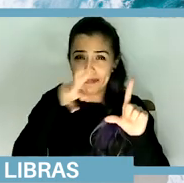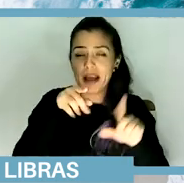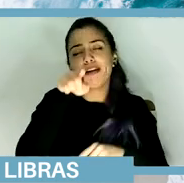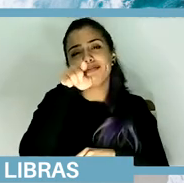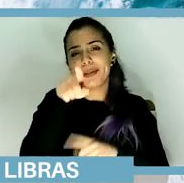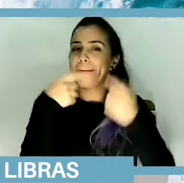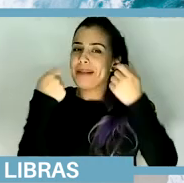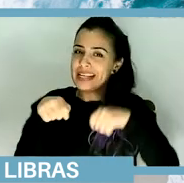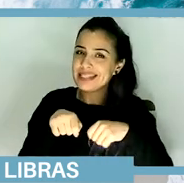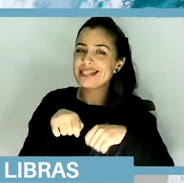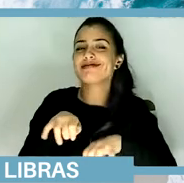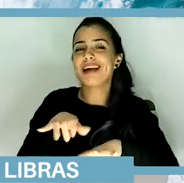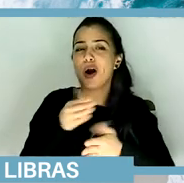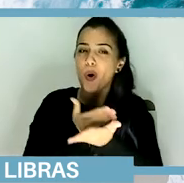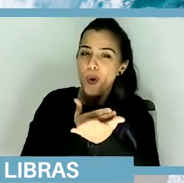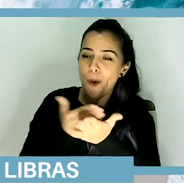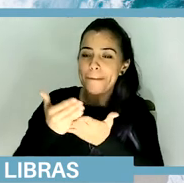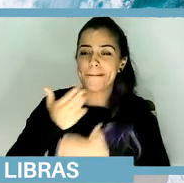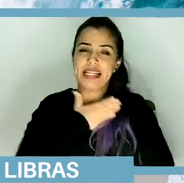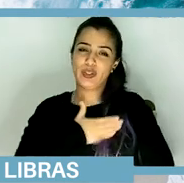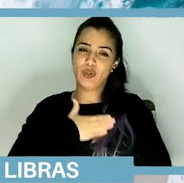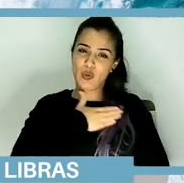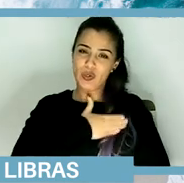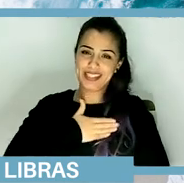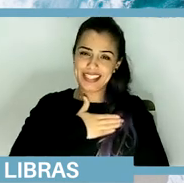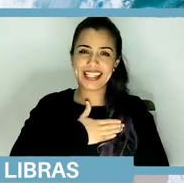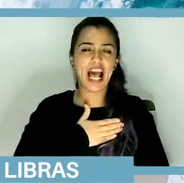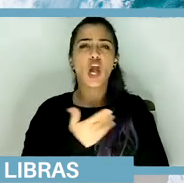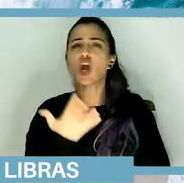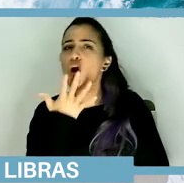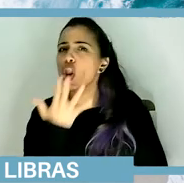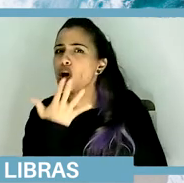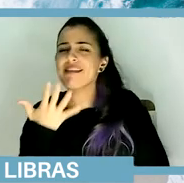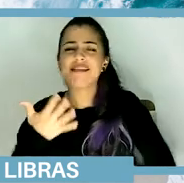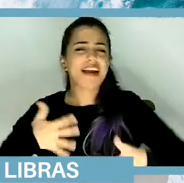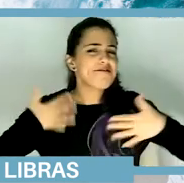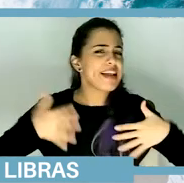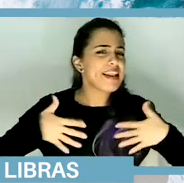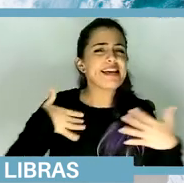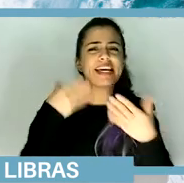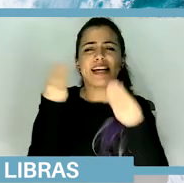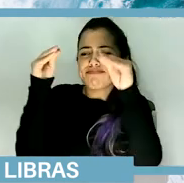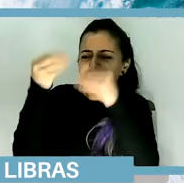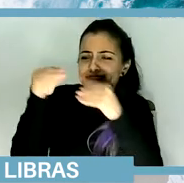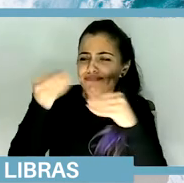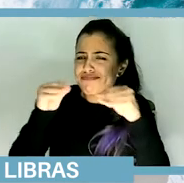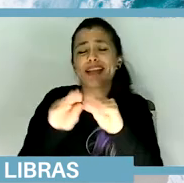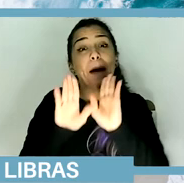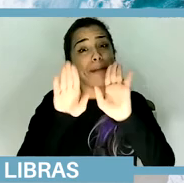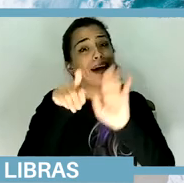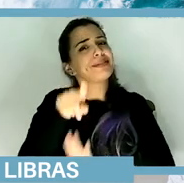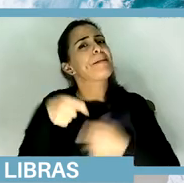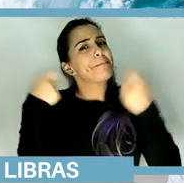gostar porque isso é fundamental se precisar faça planilhas coloridas alegres Mas não deixe de visitar suas planilhas